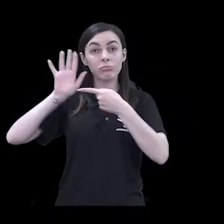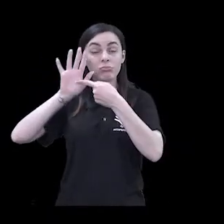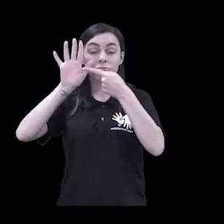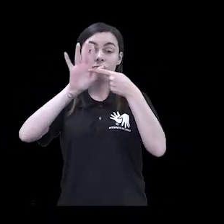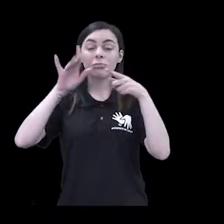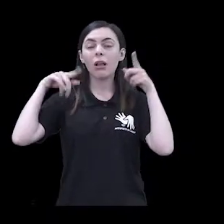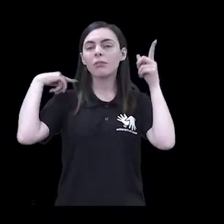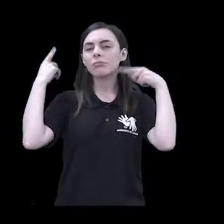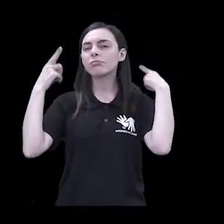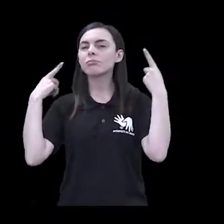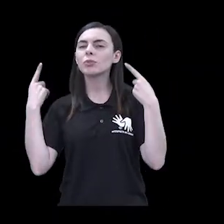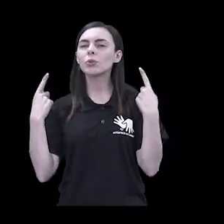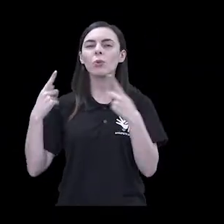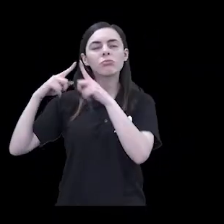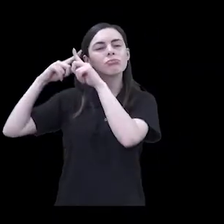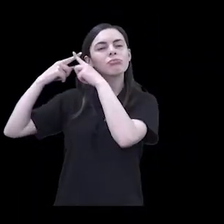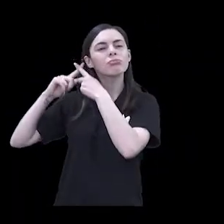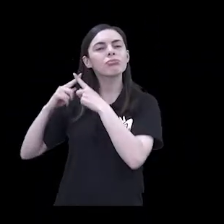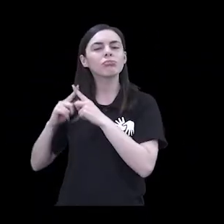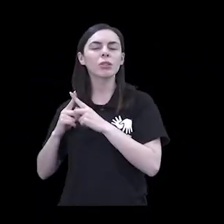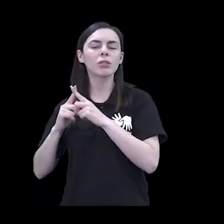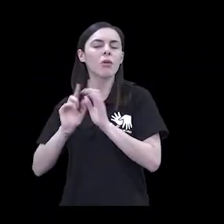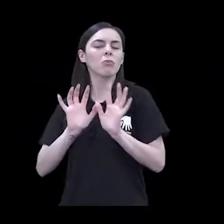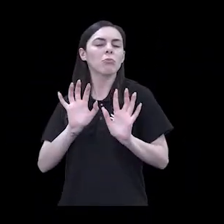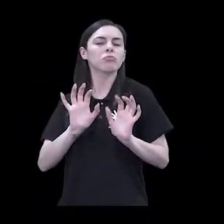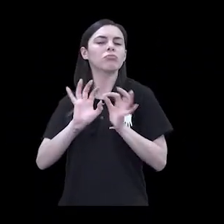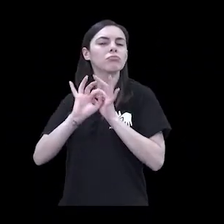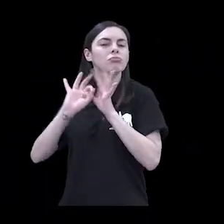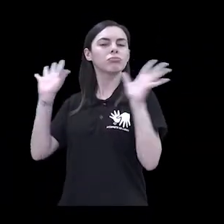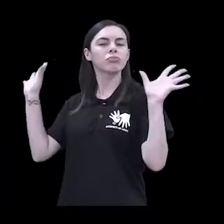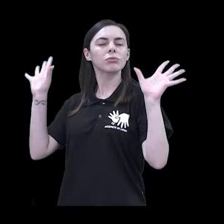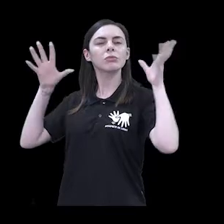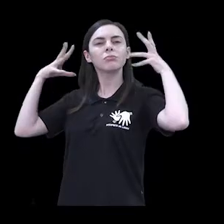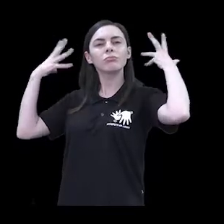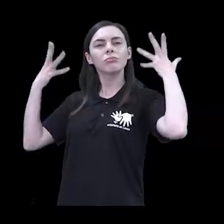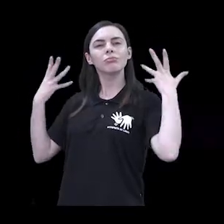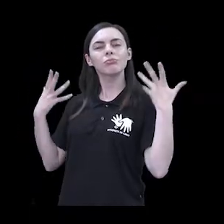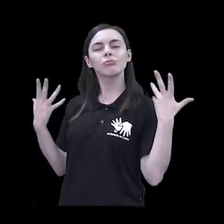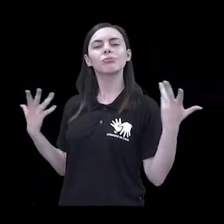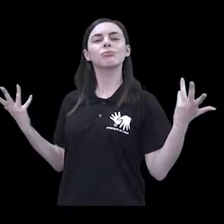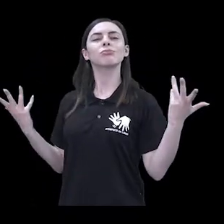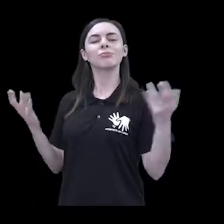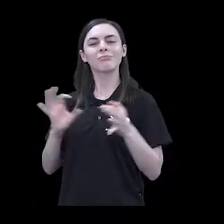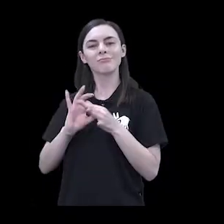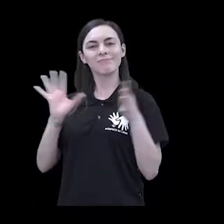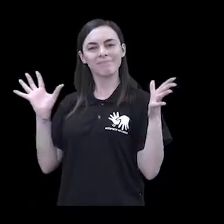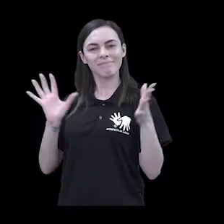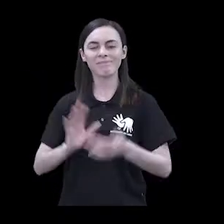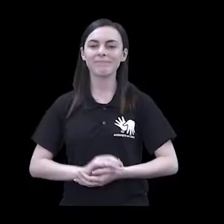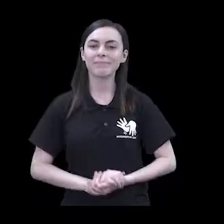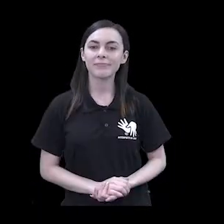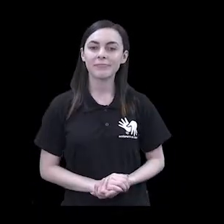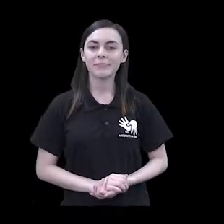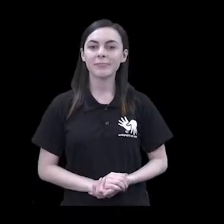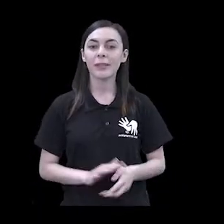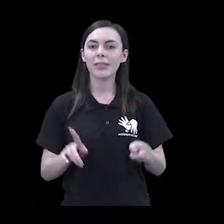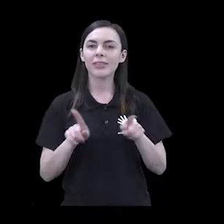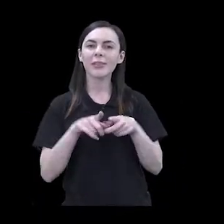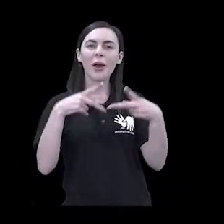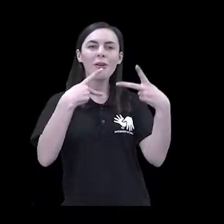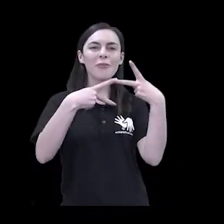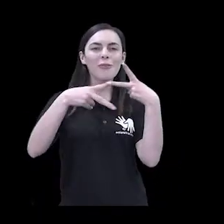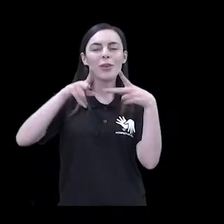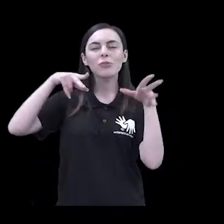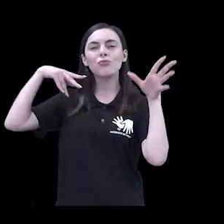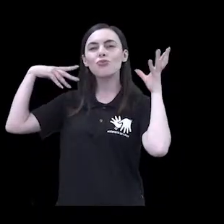enfeitar. Pra enrolar e trançar ou deixar como está. Ou livre, leve e solto. Ao sabor